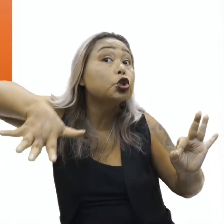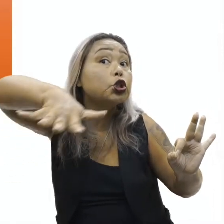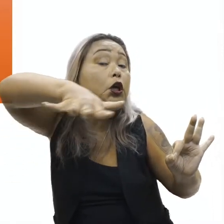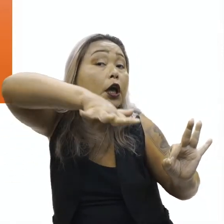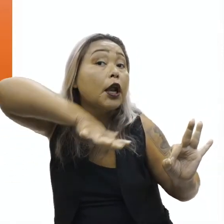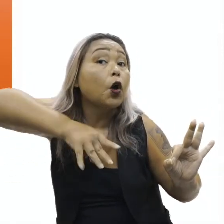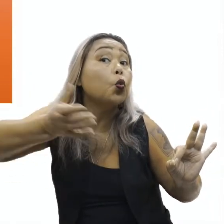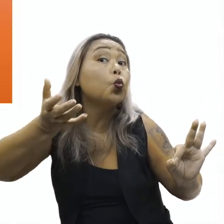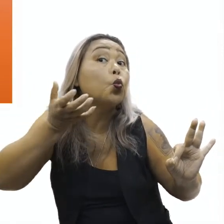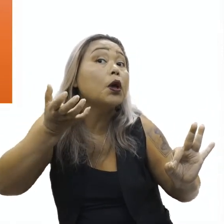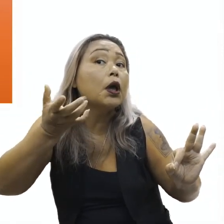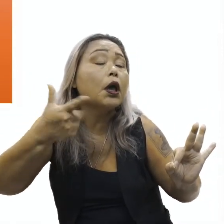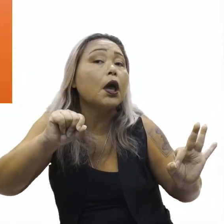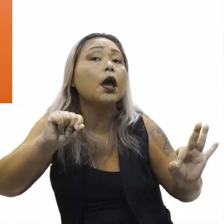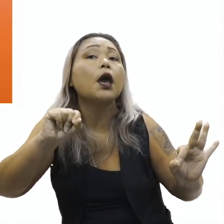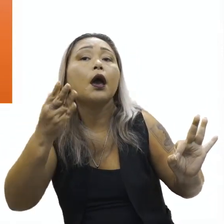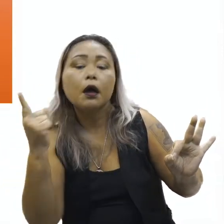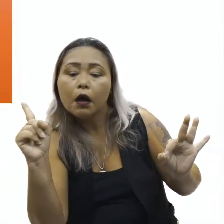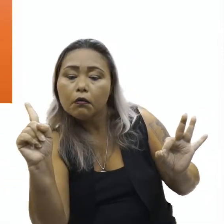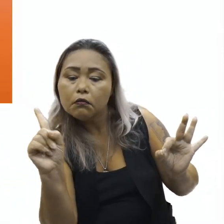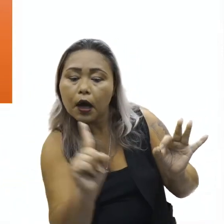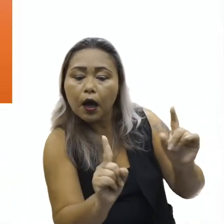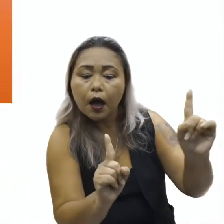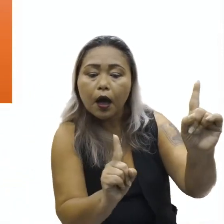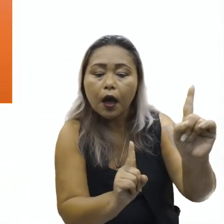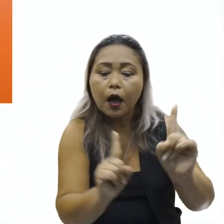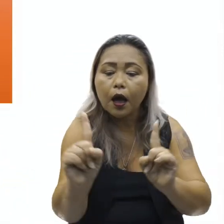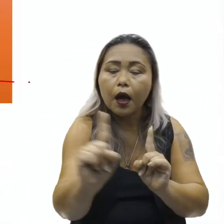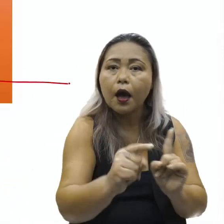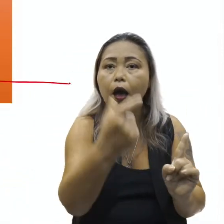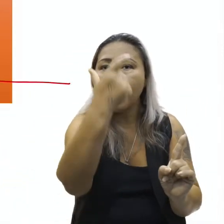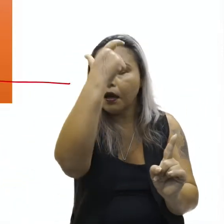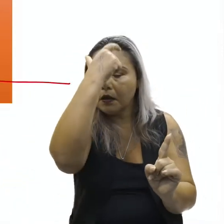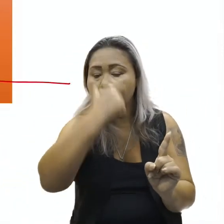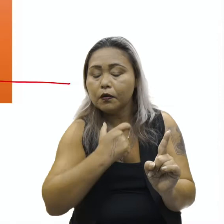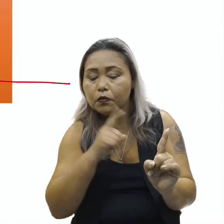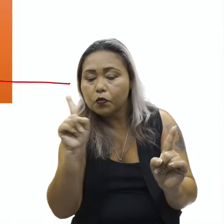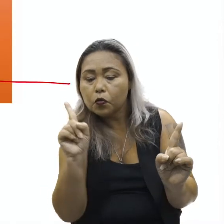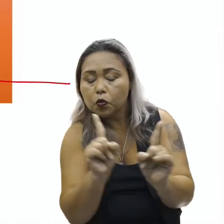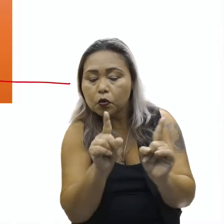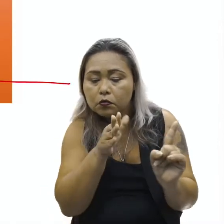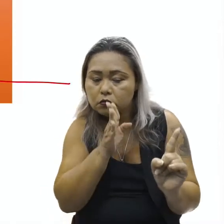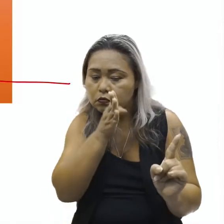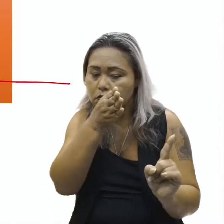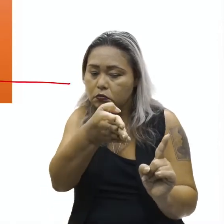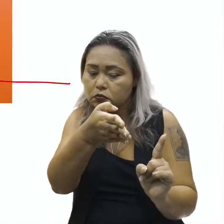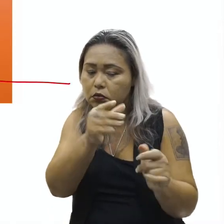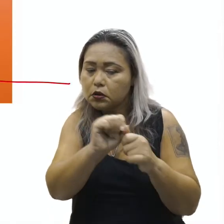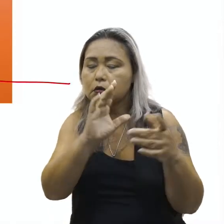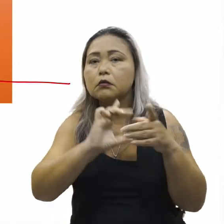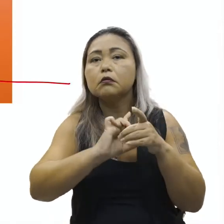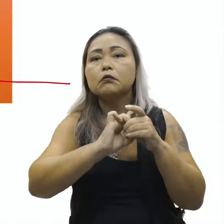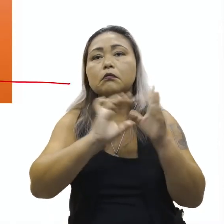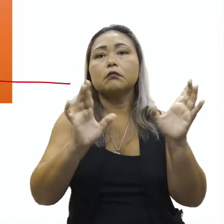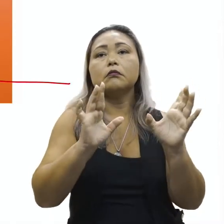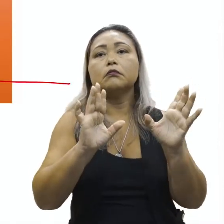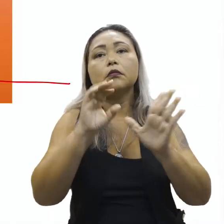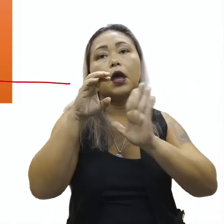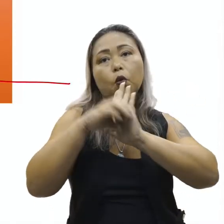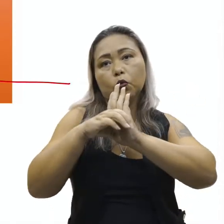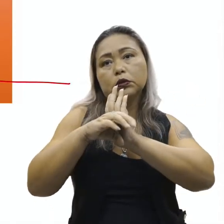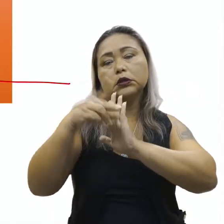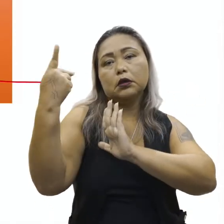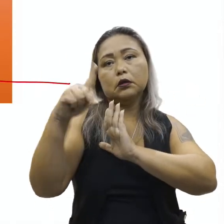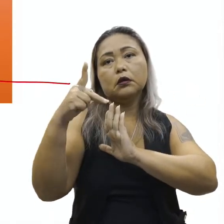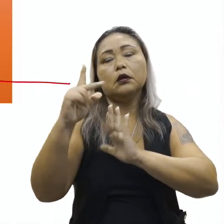de todas as vontades individuais. Então, seria o quê? O núcleo do conceito de democracia. Essa